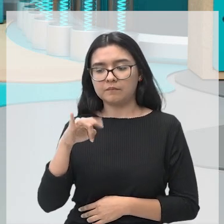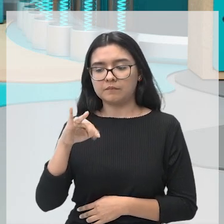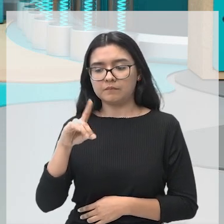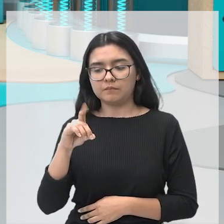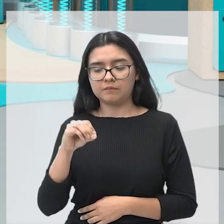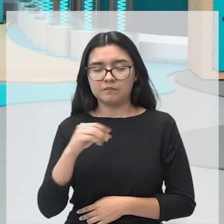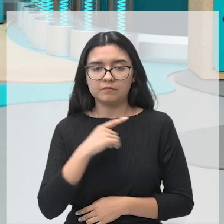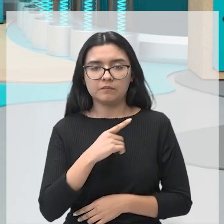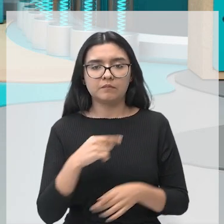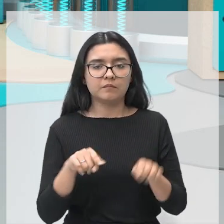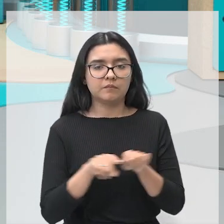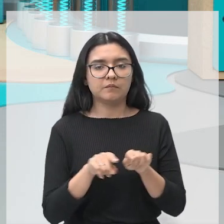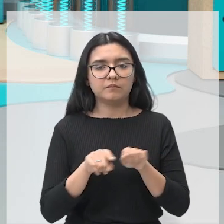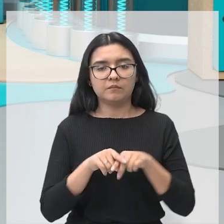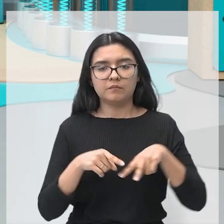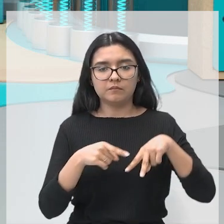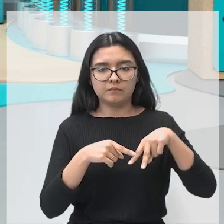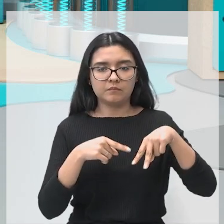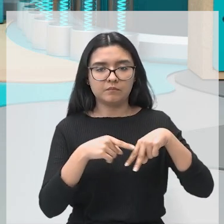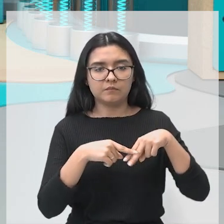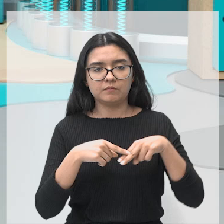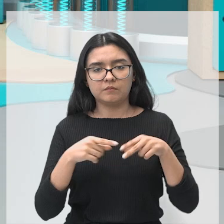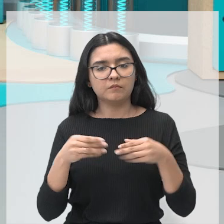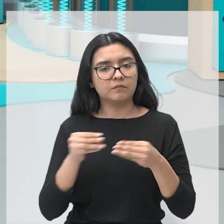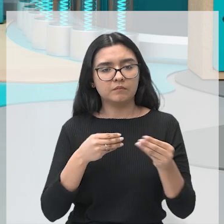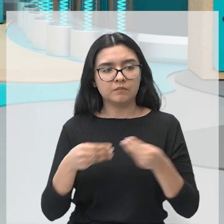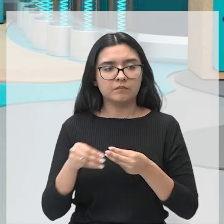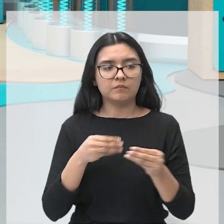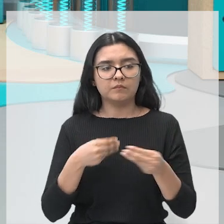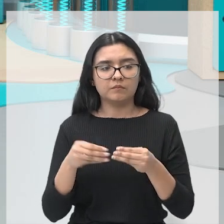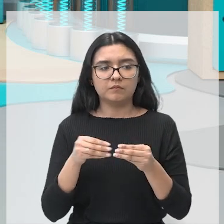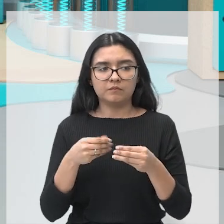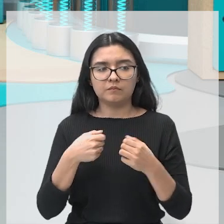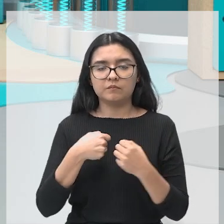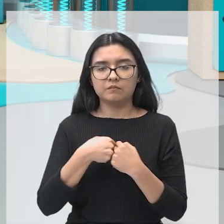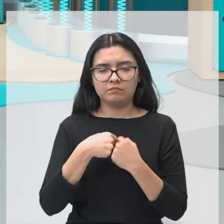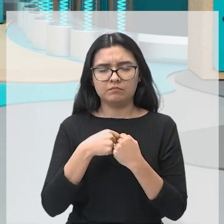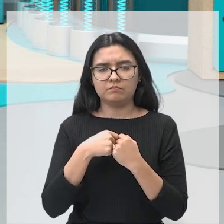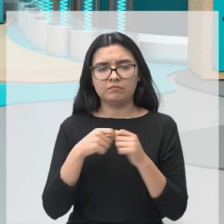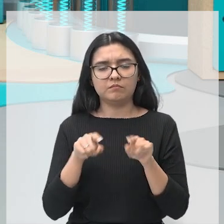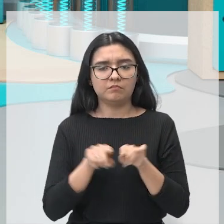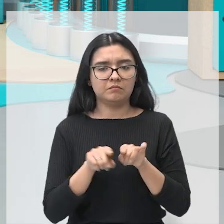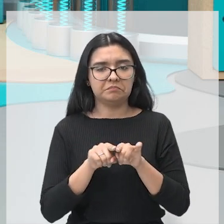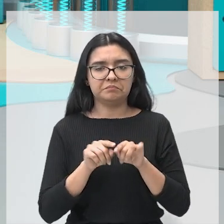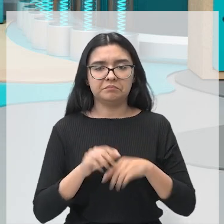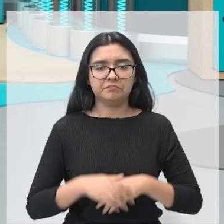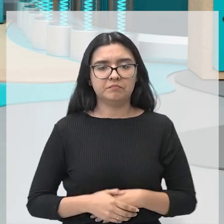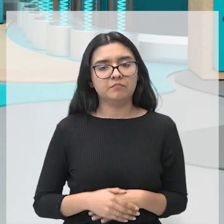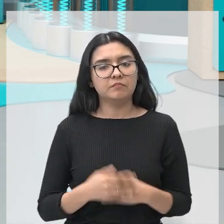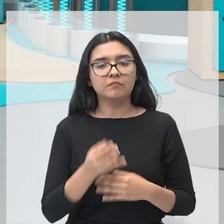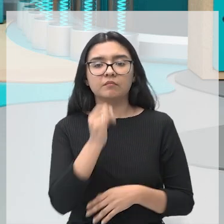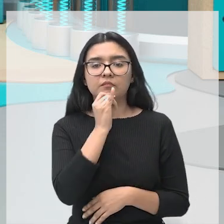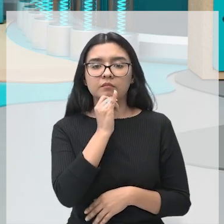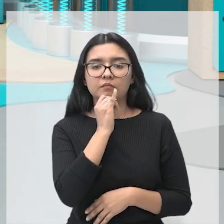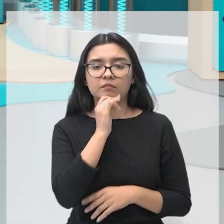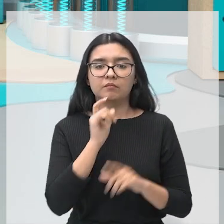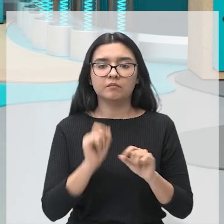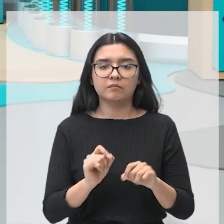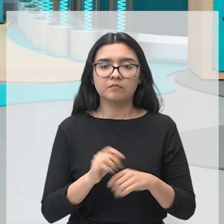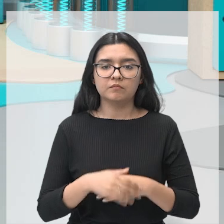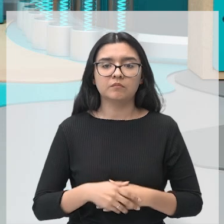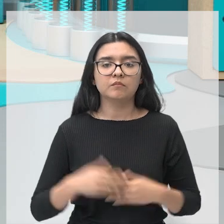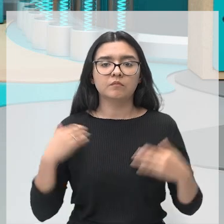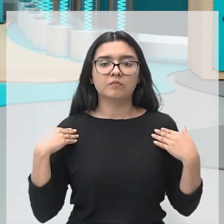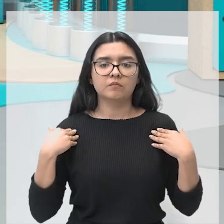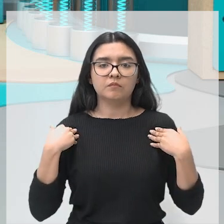dos graus de extensão do joelho, flexo, e promove aí a projeção dos joelhos para frente, ou seja, o indivíduo ele vai ter